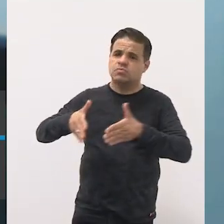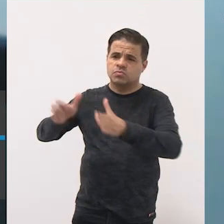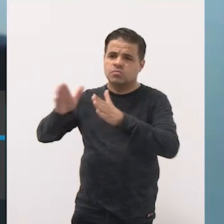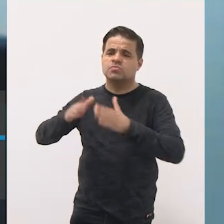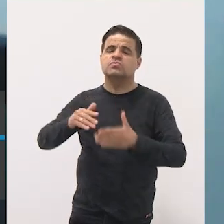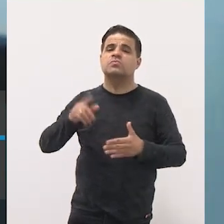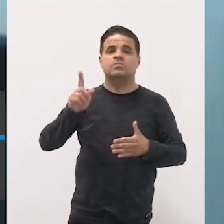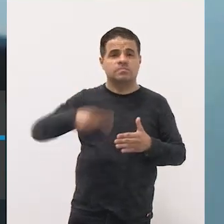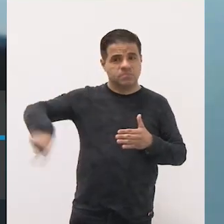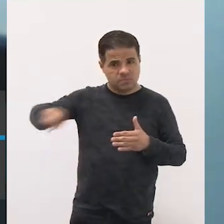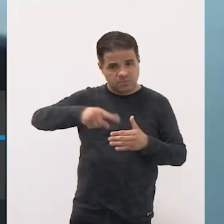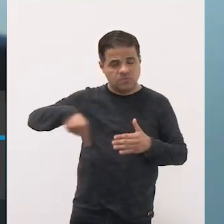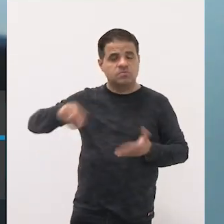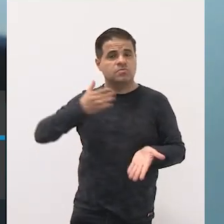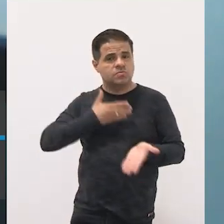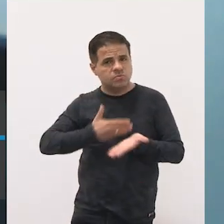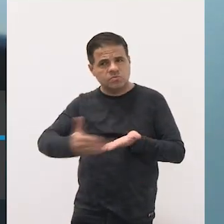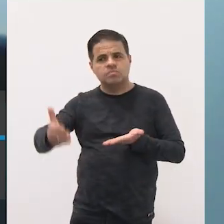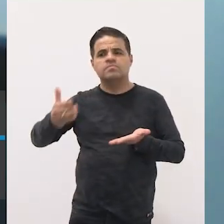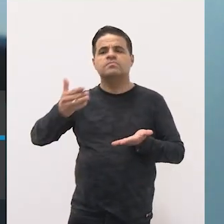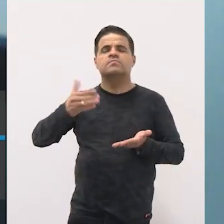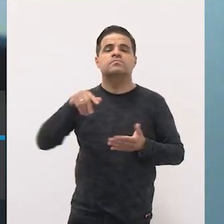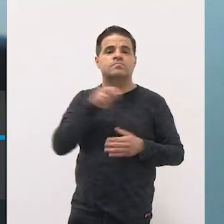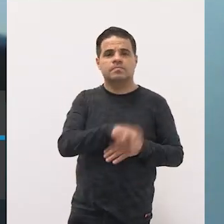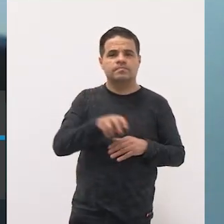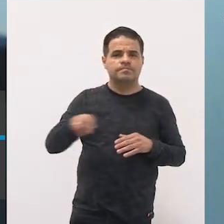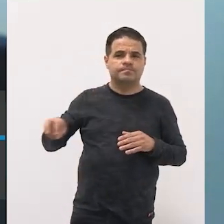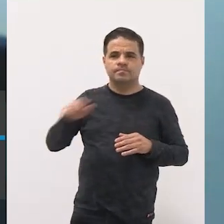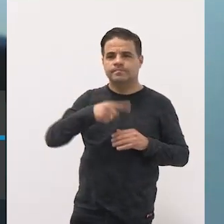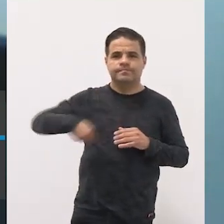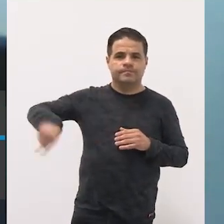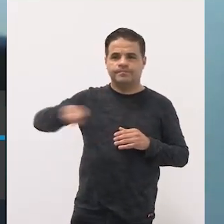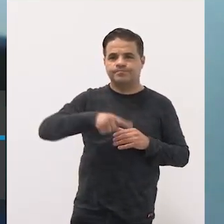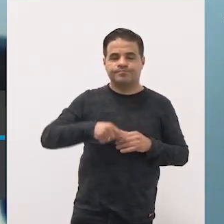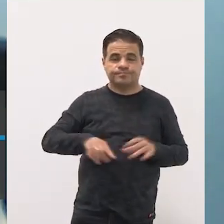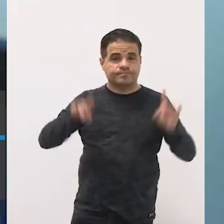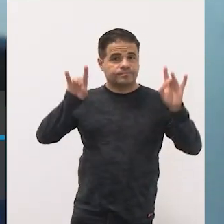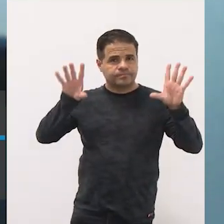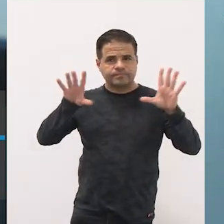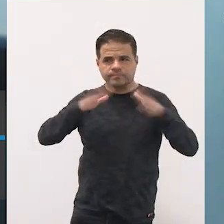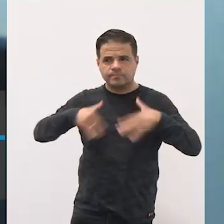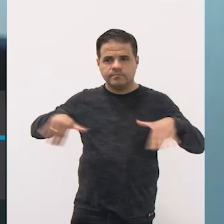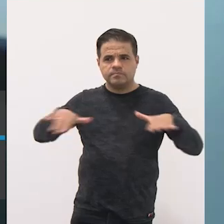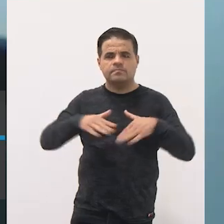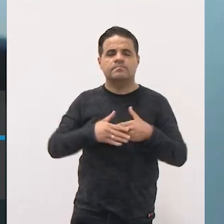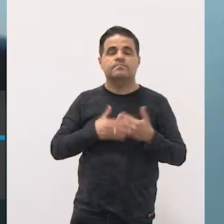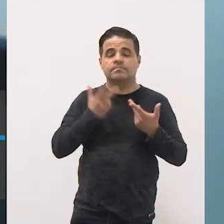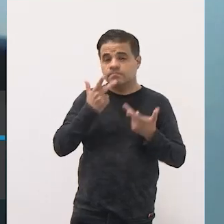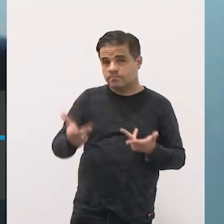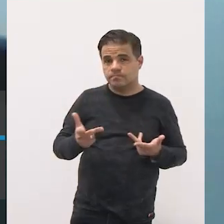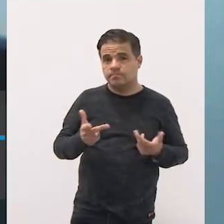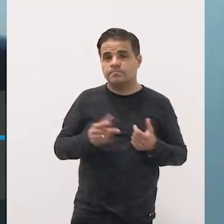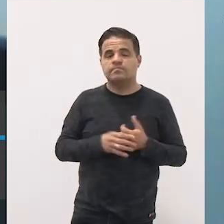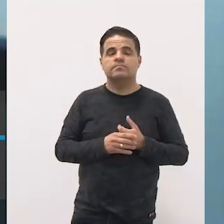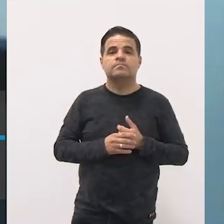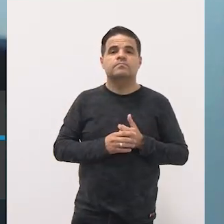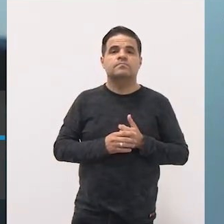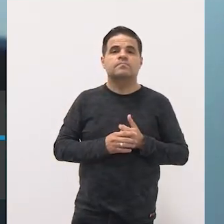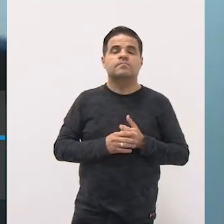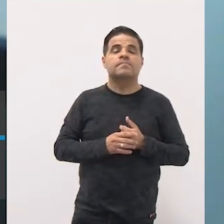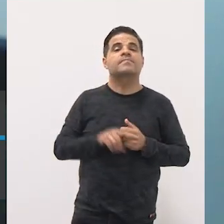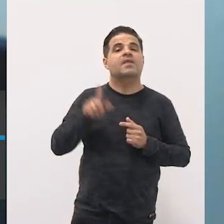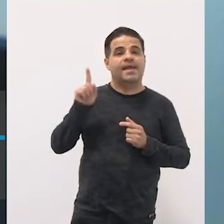Como é esse corredor e como é que é a cadeira, especificamente falando do cadeirante.